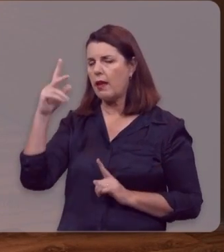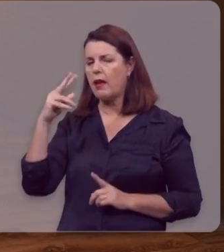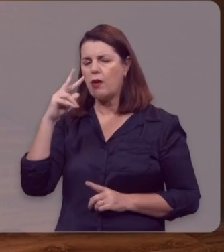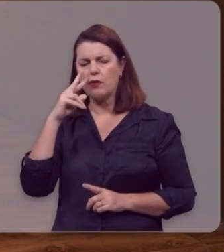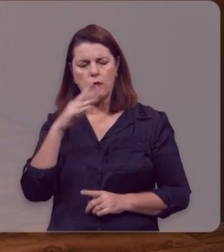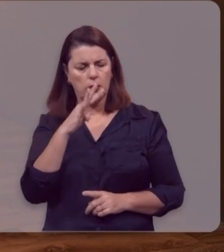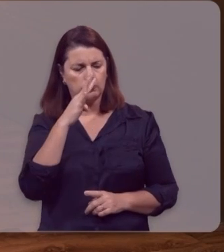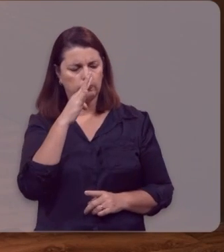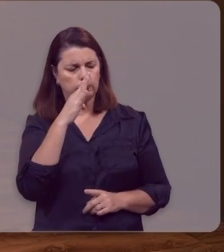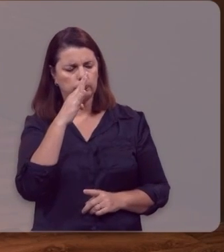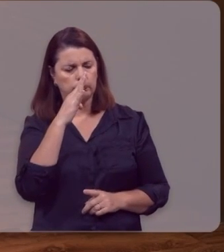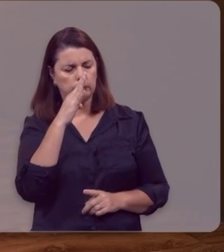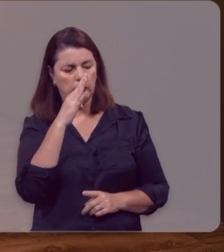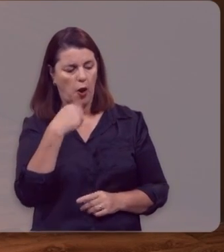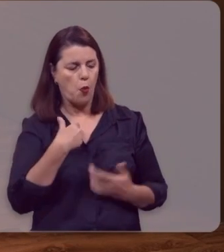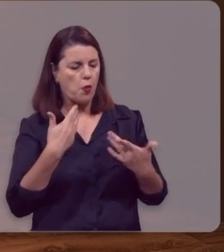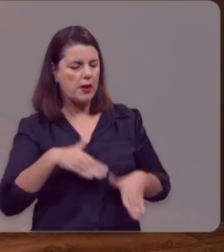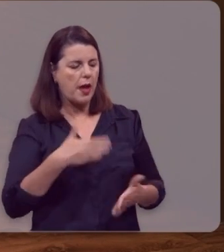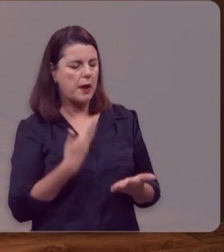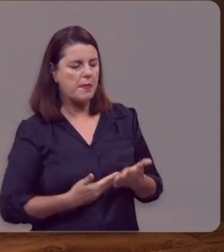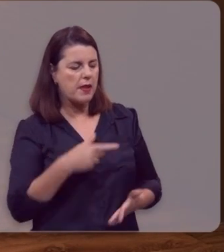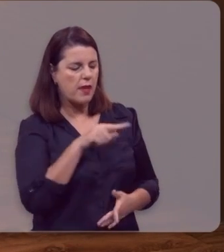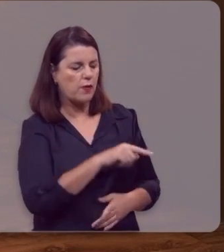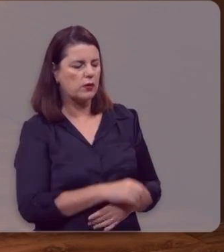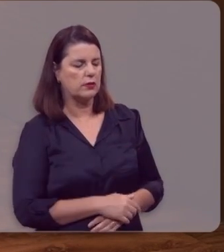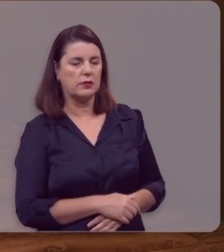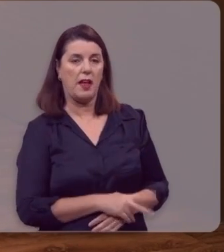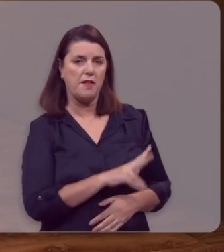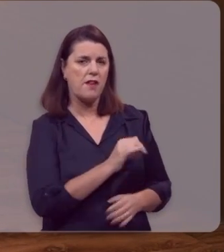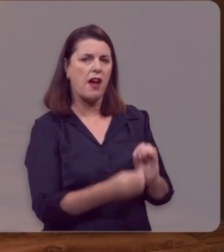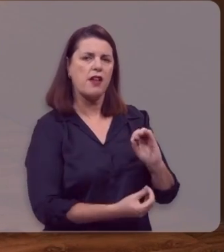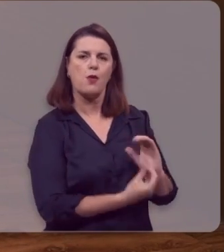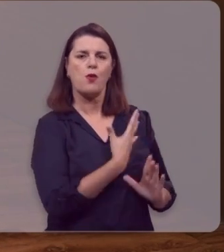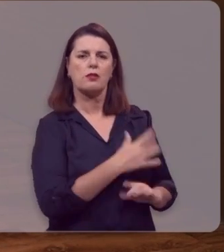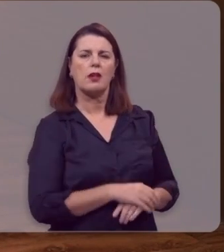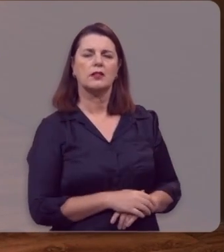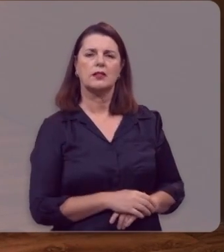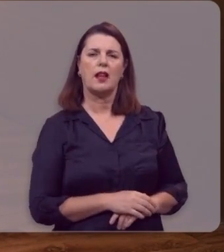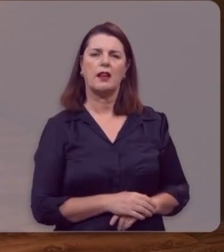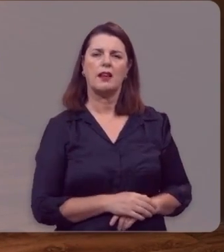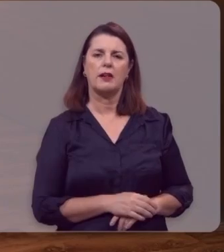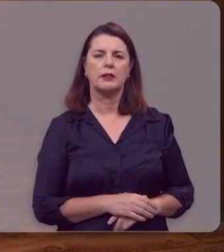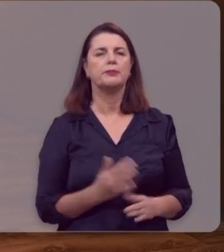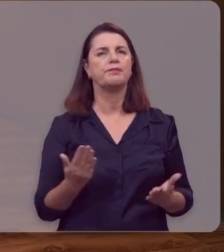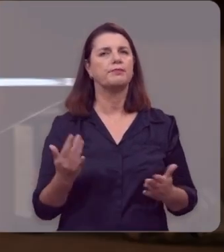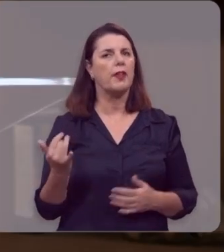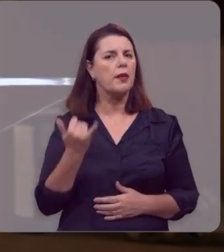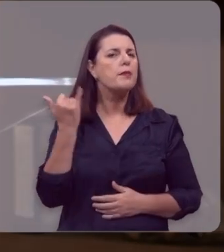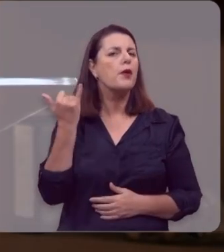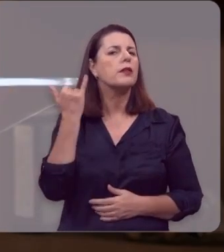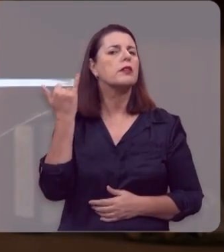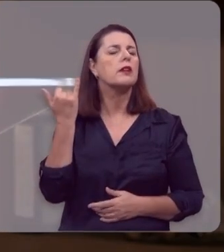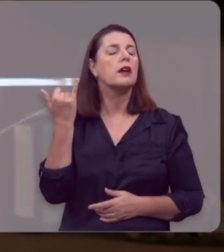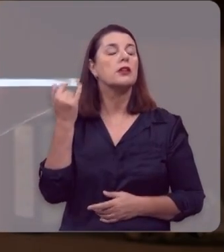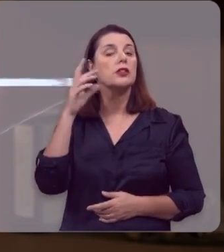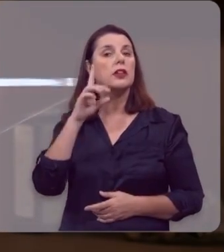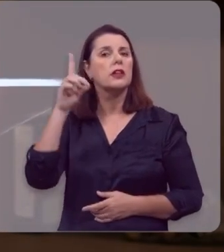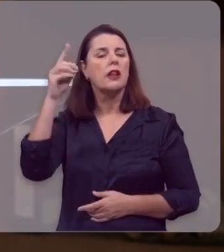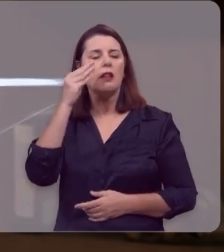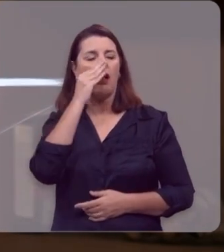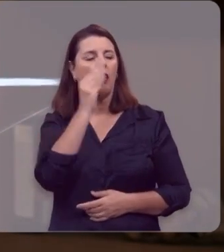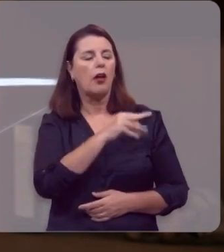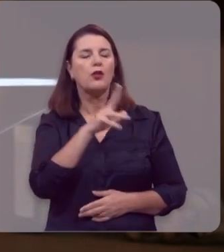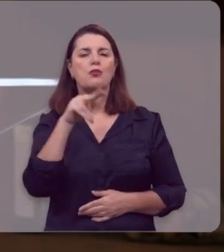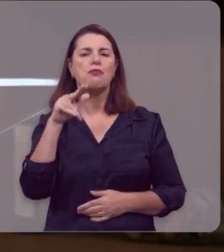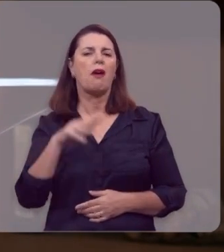consequências para não perder você. Mas ainda é muito importante que Deus não desistiu